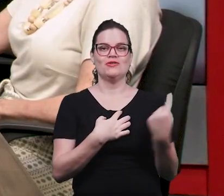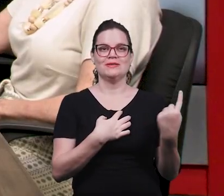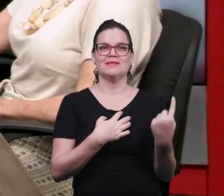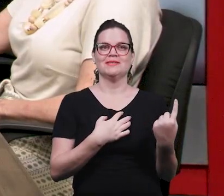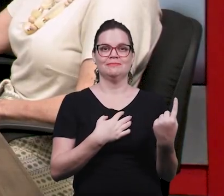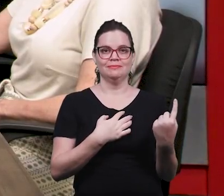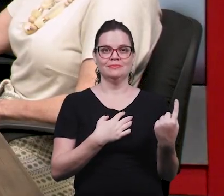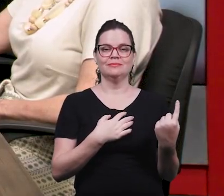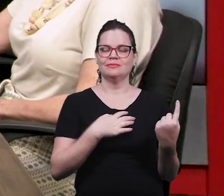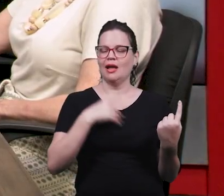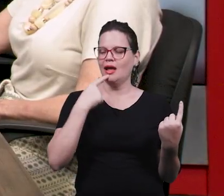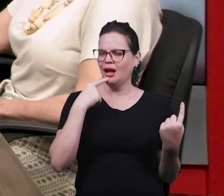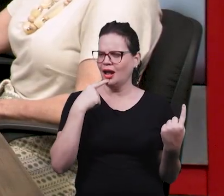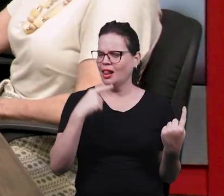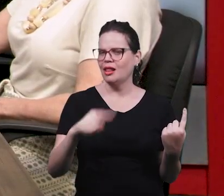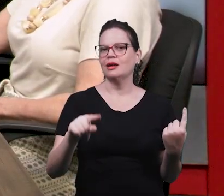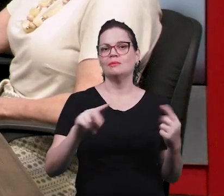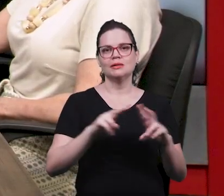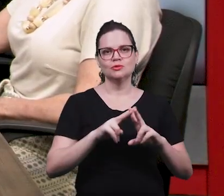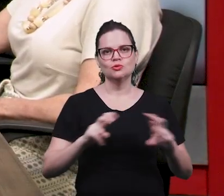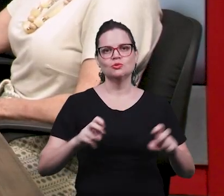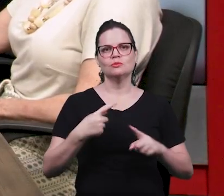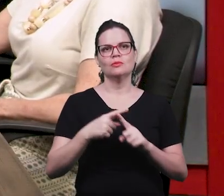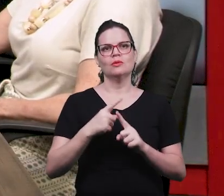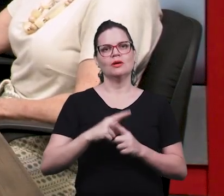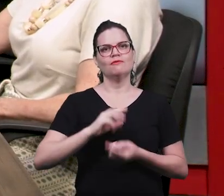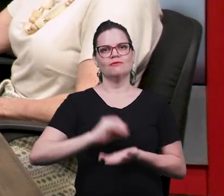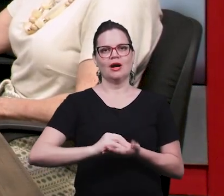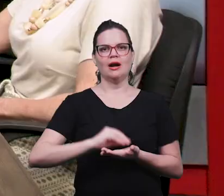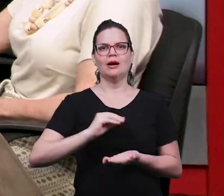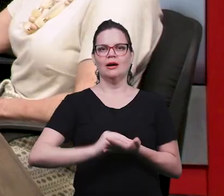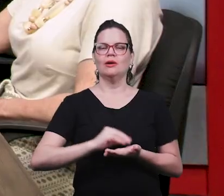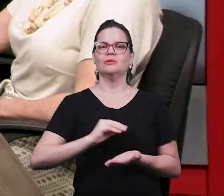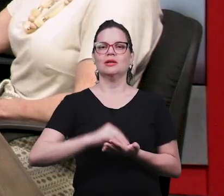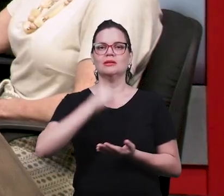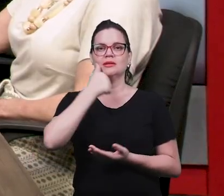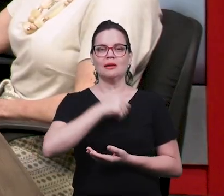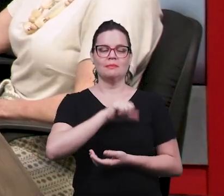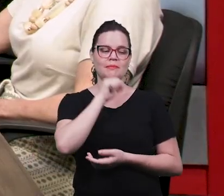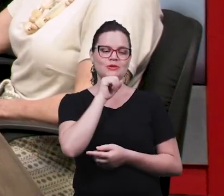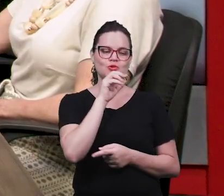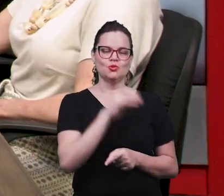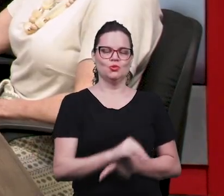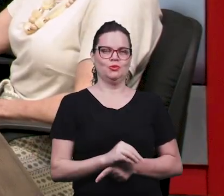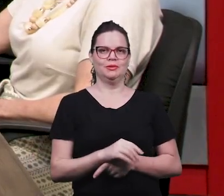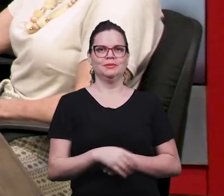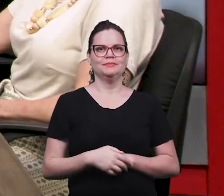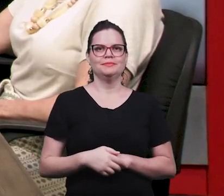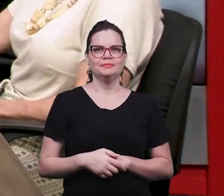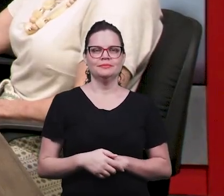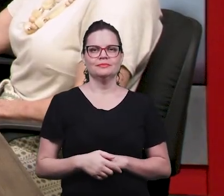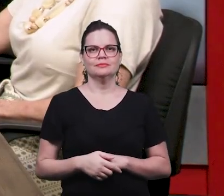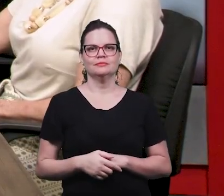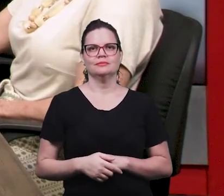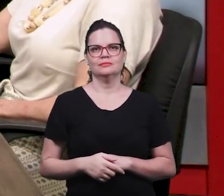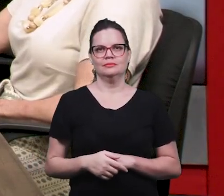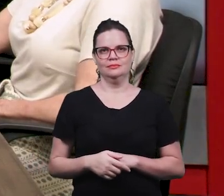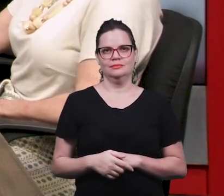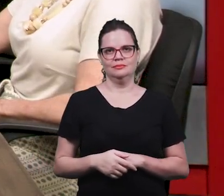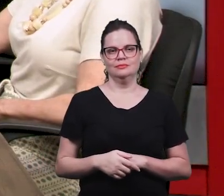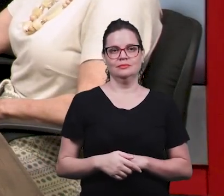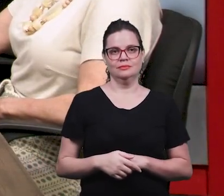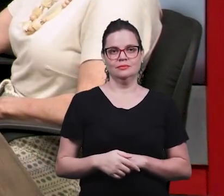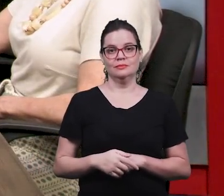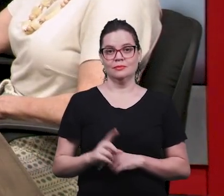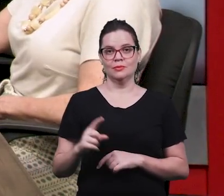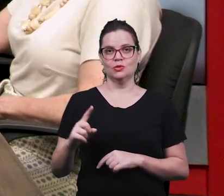solidão. Então, eles sentem falta de ser acompanhados. Né? No nosso caso, lá dentro